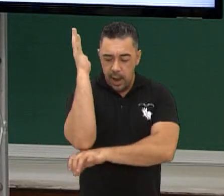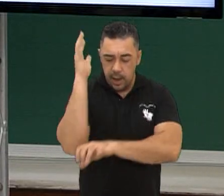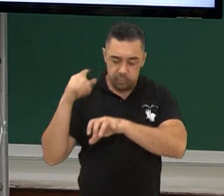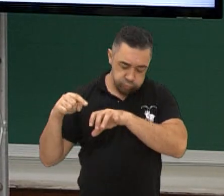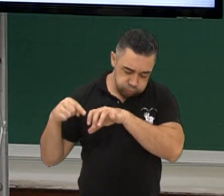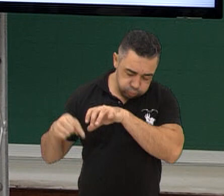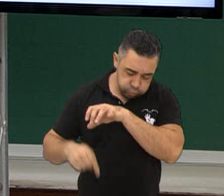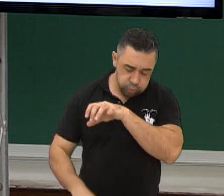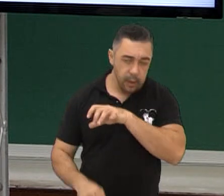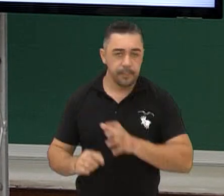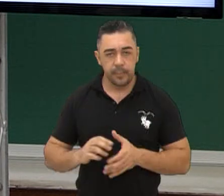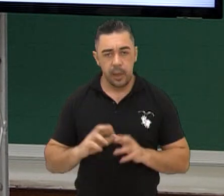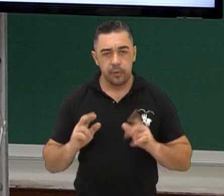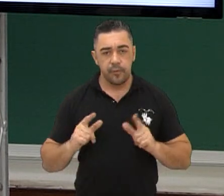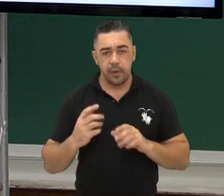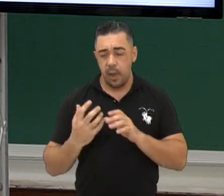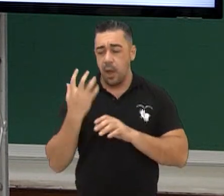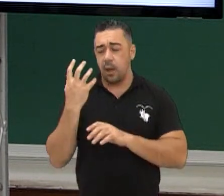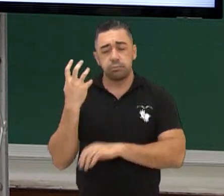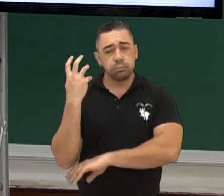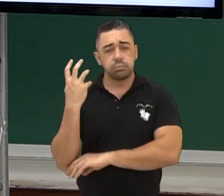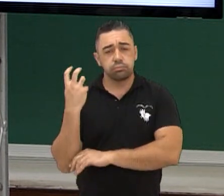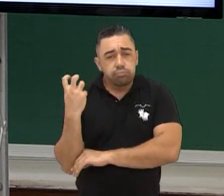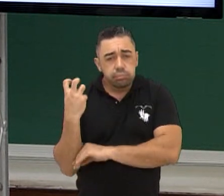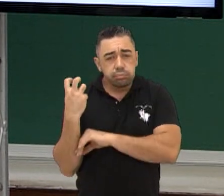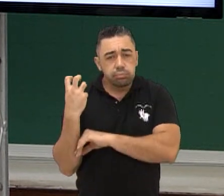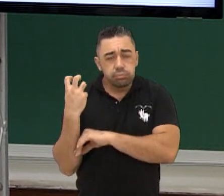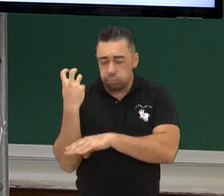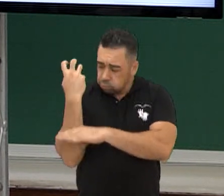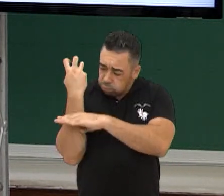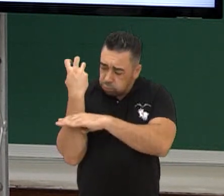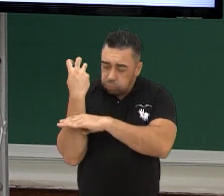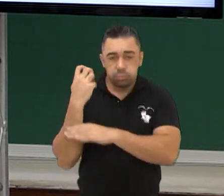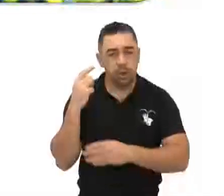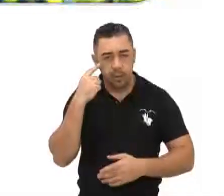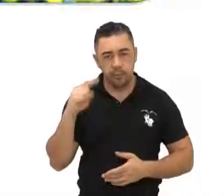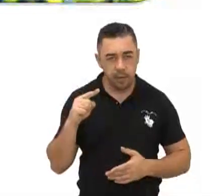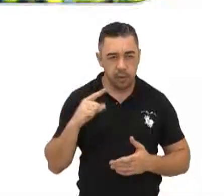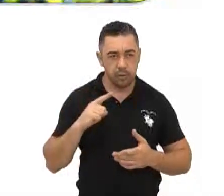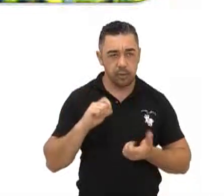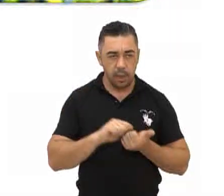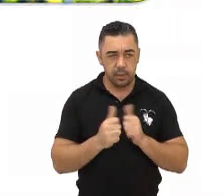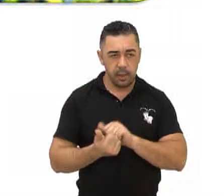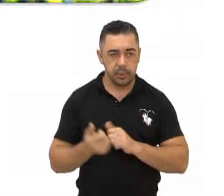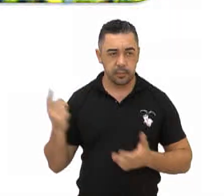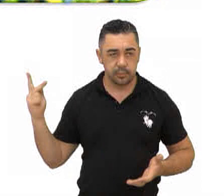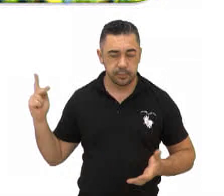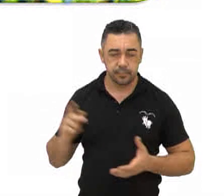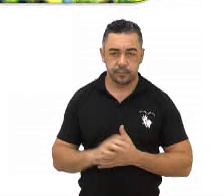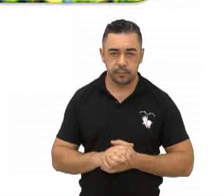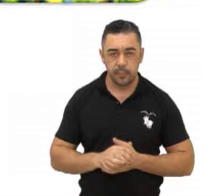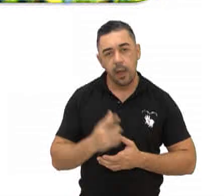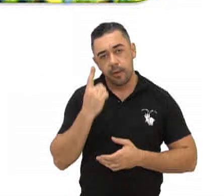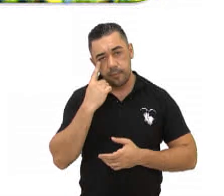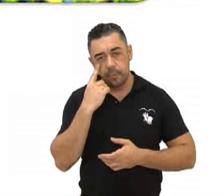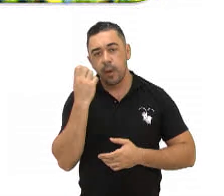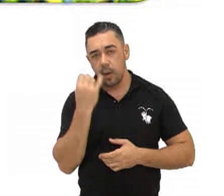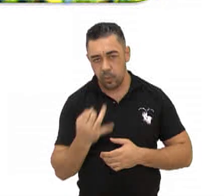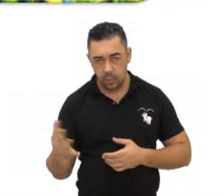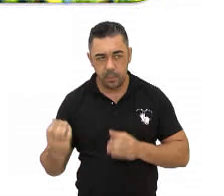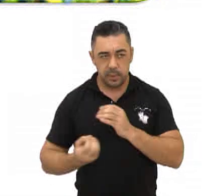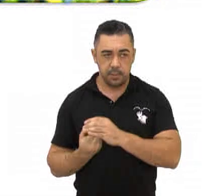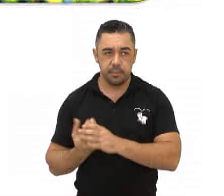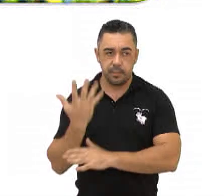parte aérea mais pequenininha, mais mirradinha. Né? Bacana também, a adaptação da planta. Aqui a gente está vendo algumas plantas do